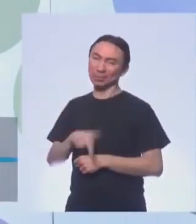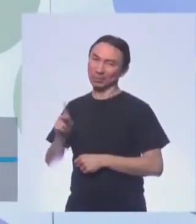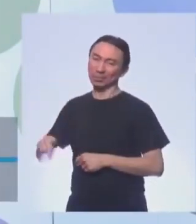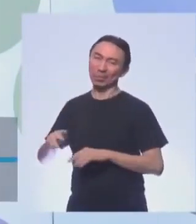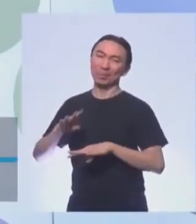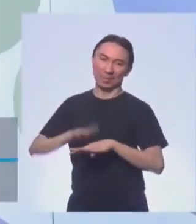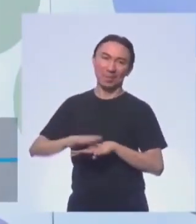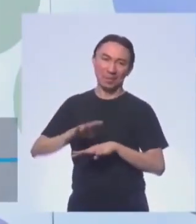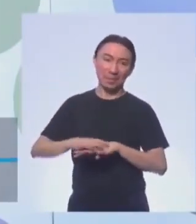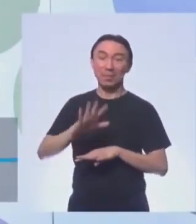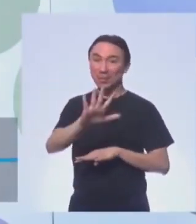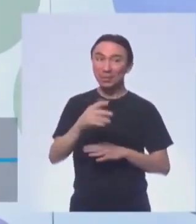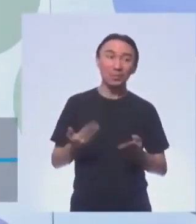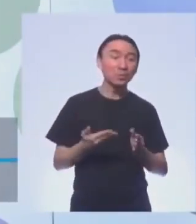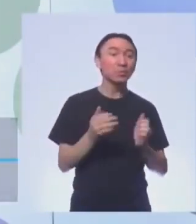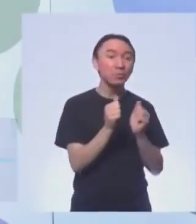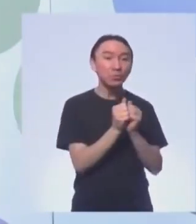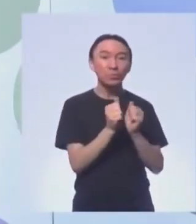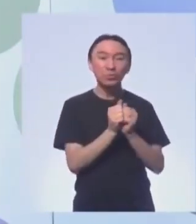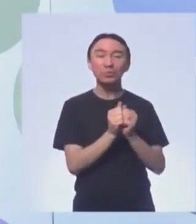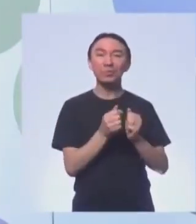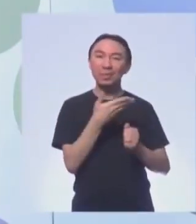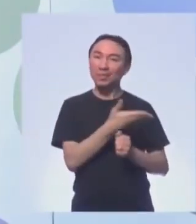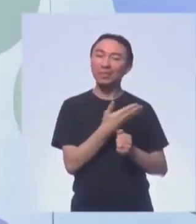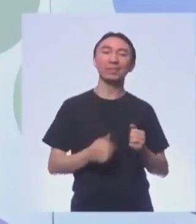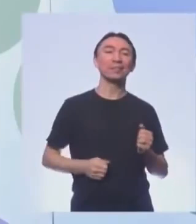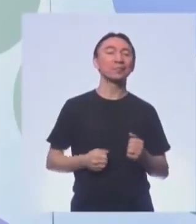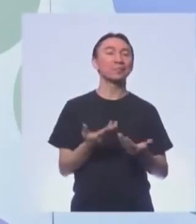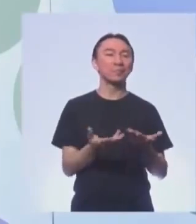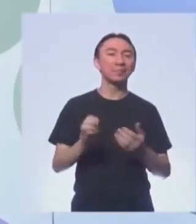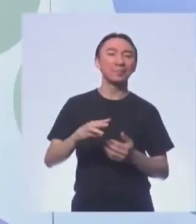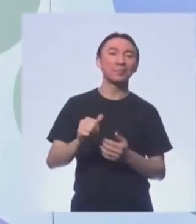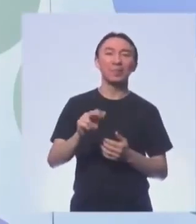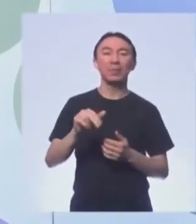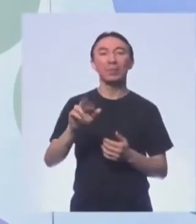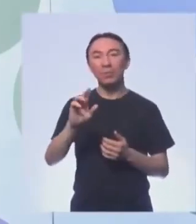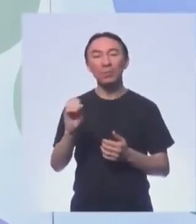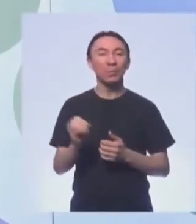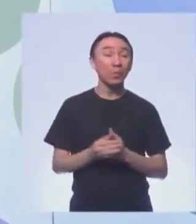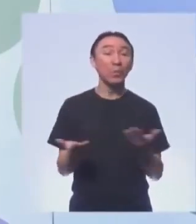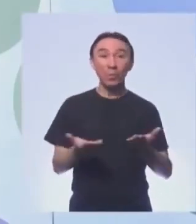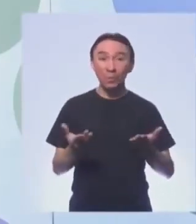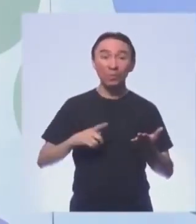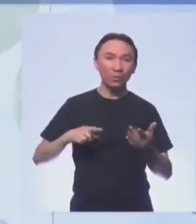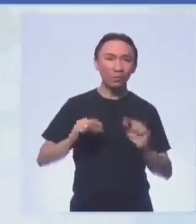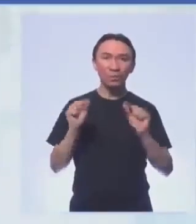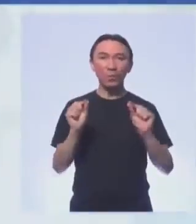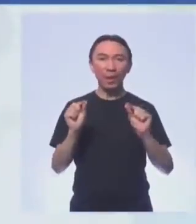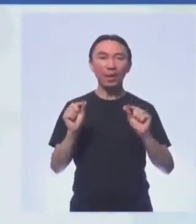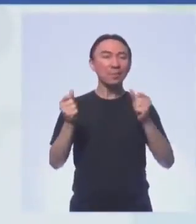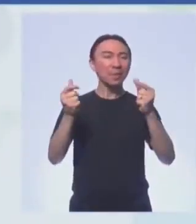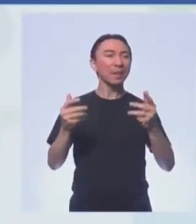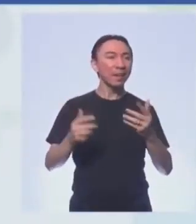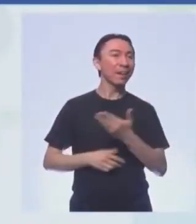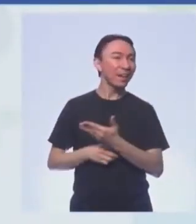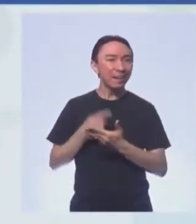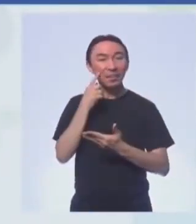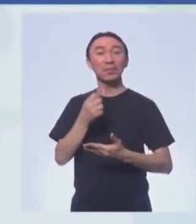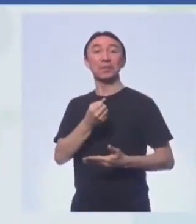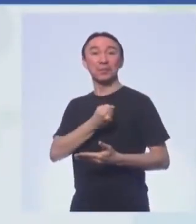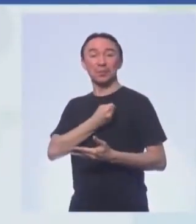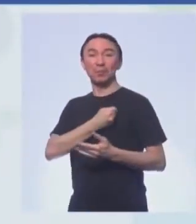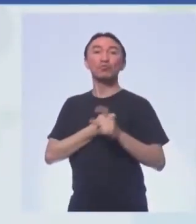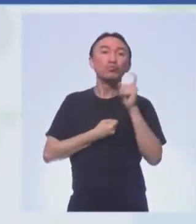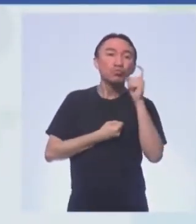uma participação aqui com o professor Mauro. E hoje a gente vai falar sobre os números não mentem. Como a gente sempre fala, a matemática ela é linda,